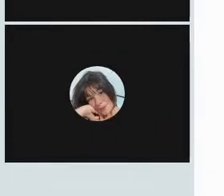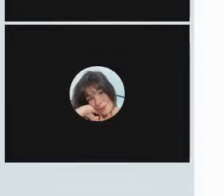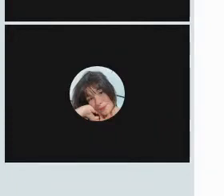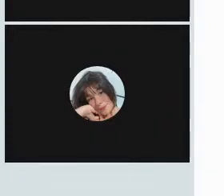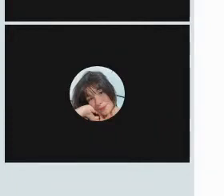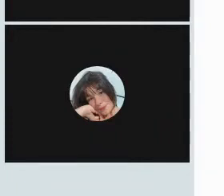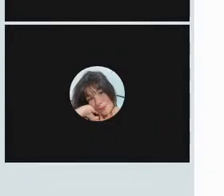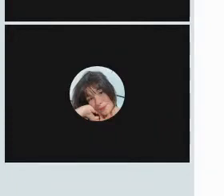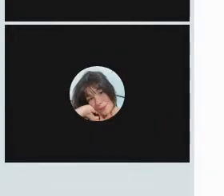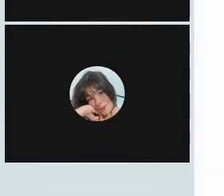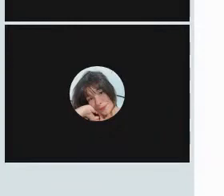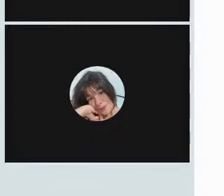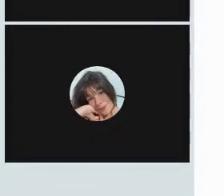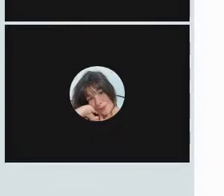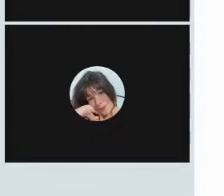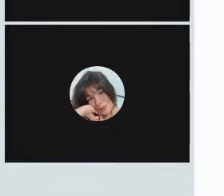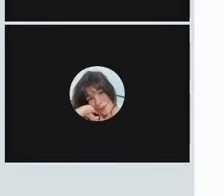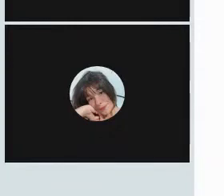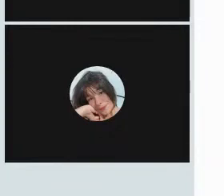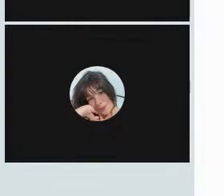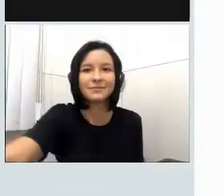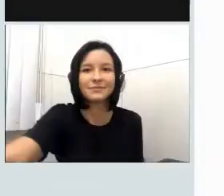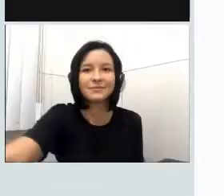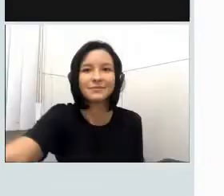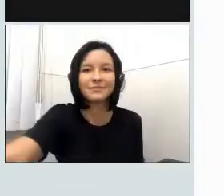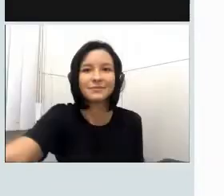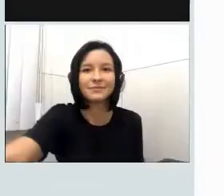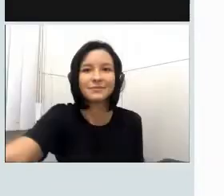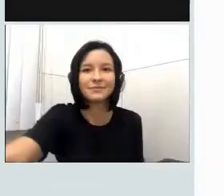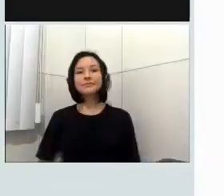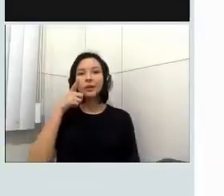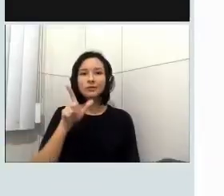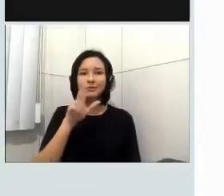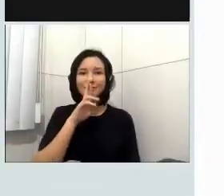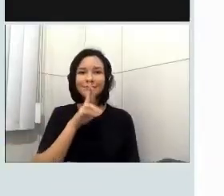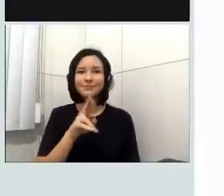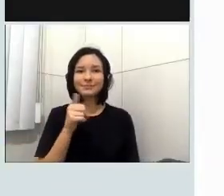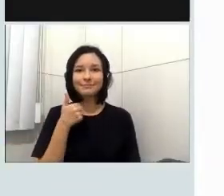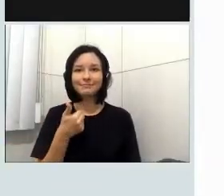Pronto, pessoal, voltei. Vocês conseguiram responder?